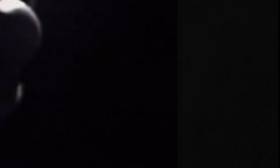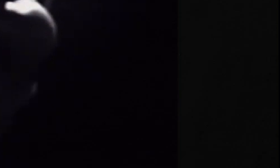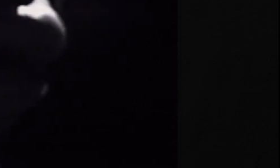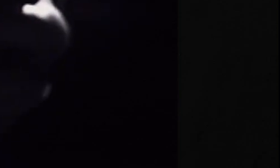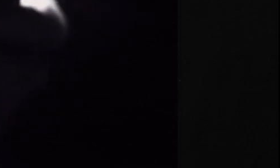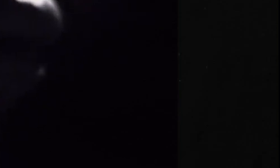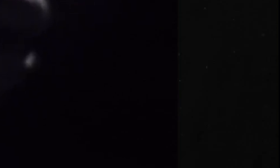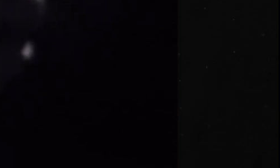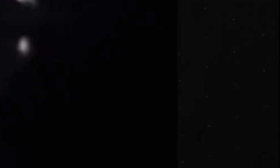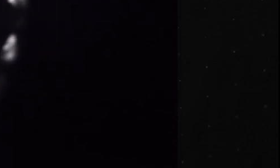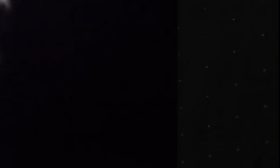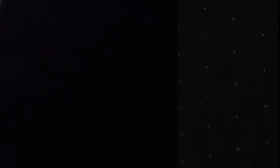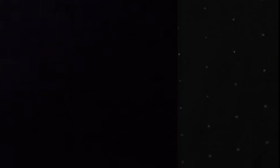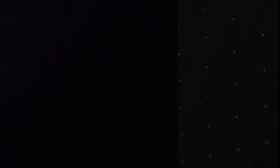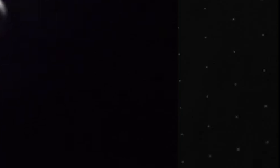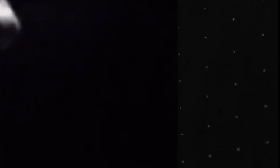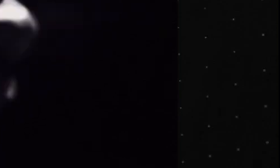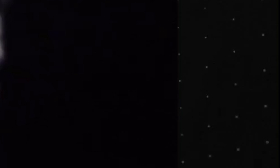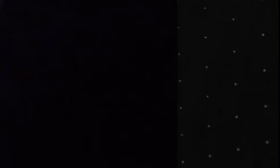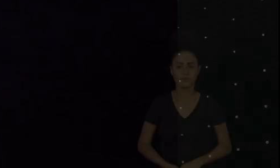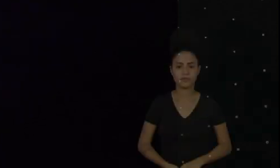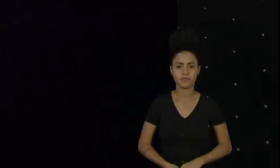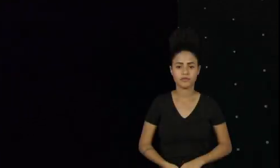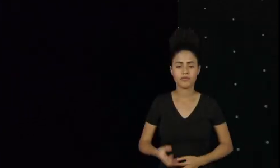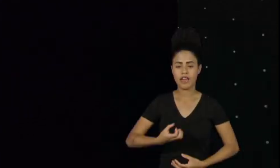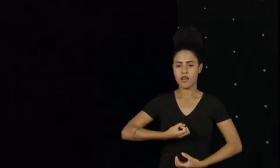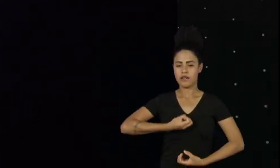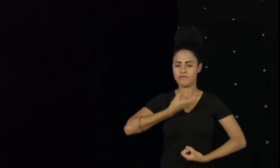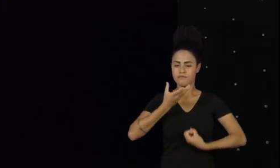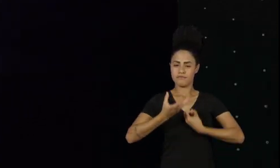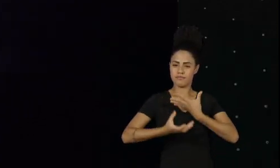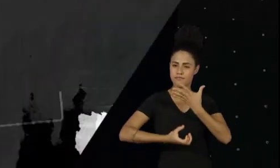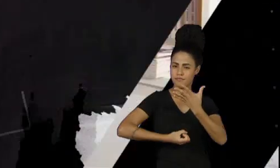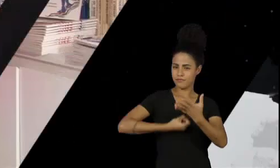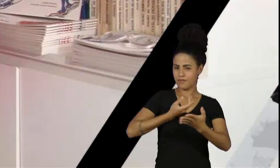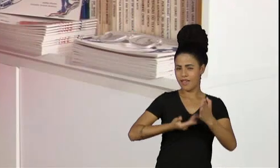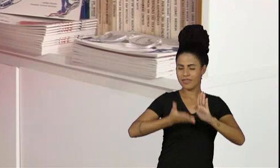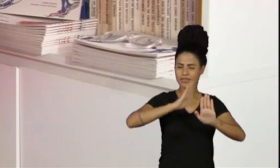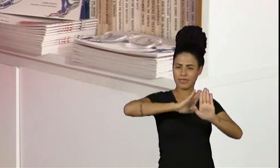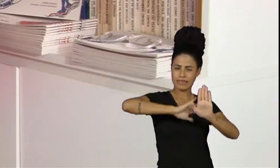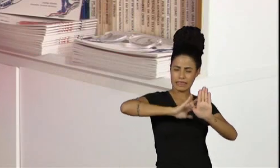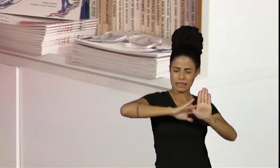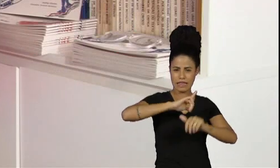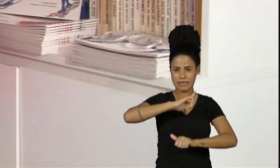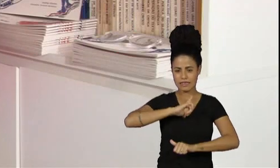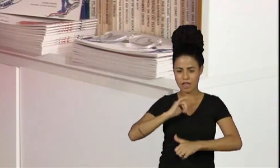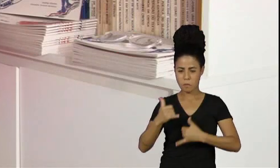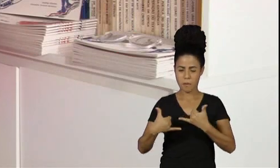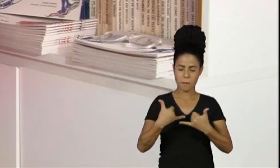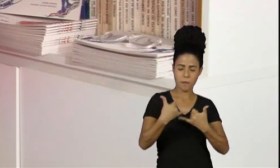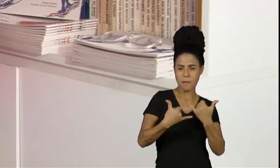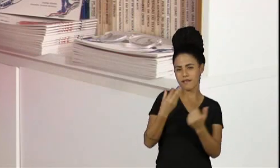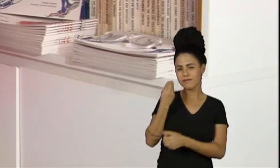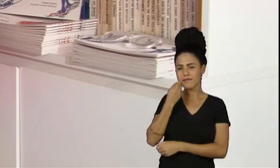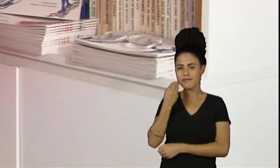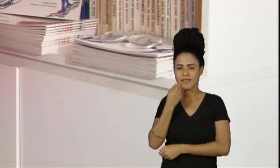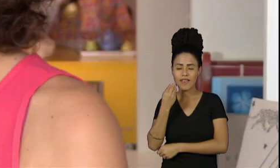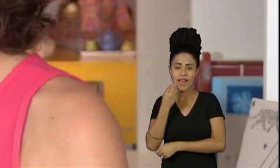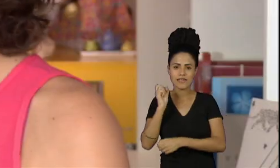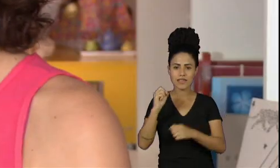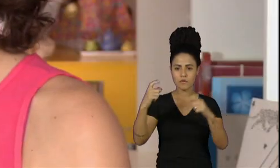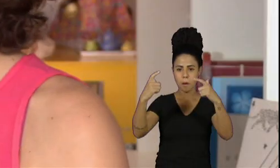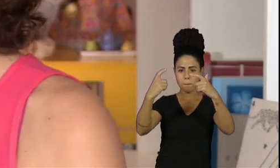de novo. Era uma poesia, às vezes, de duplo sentido, de brincadeira, mas com versos